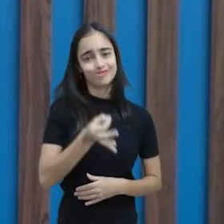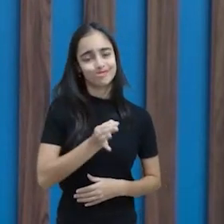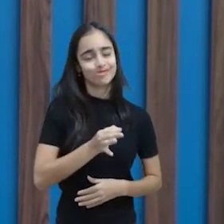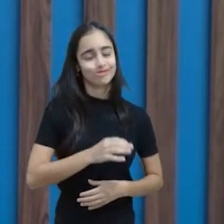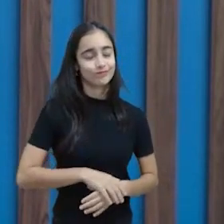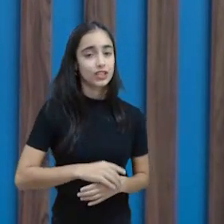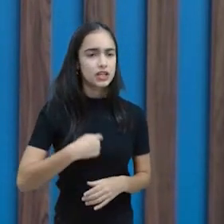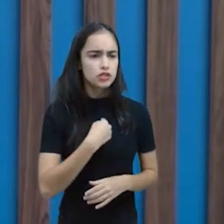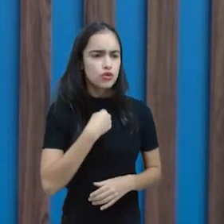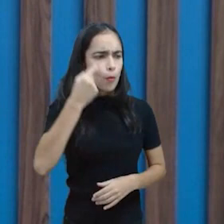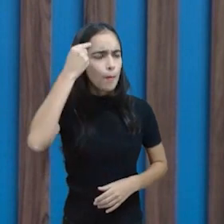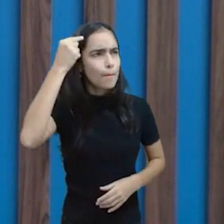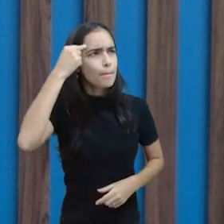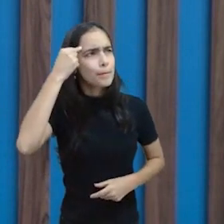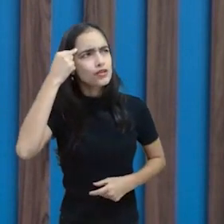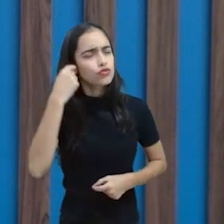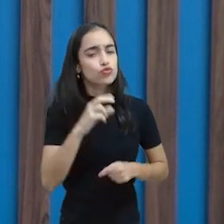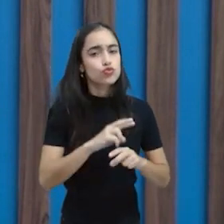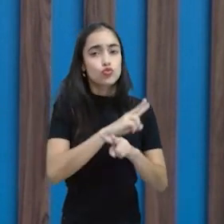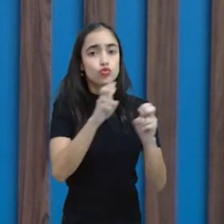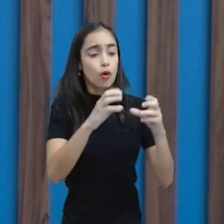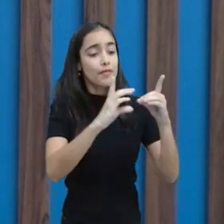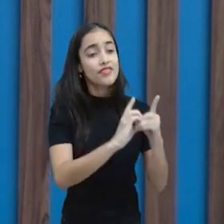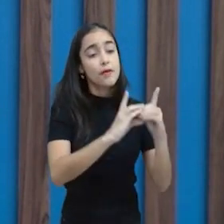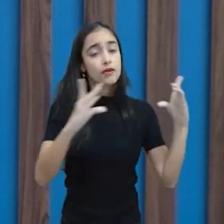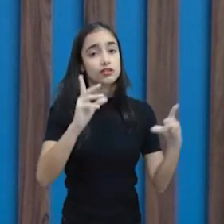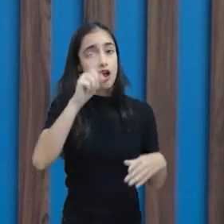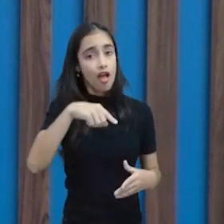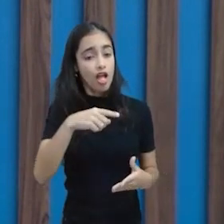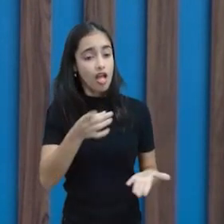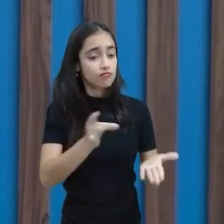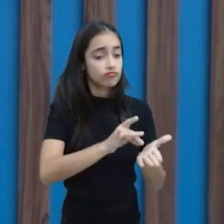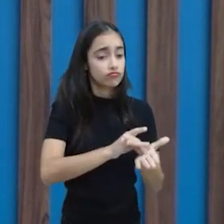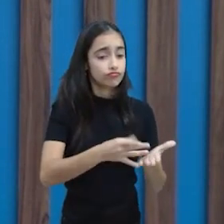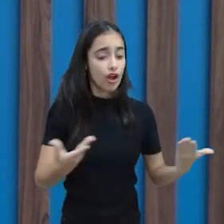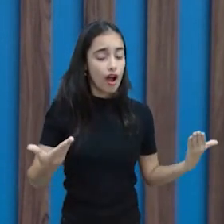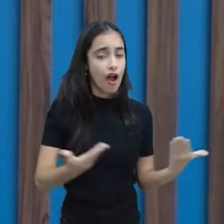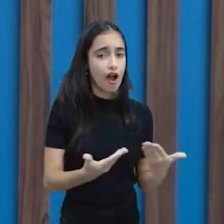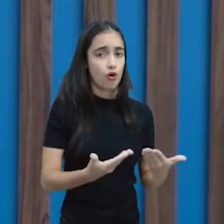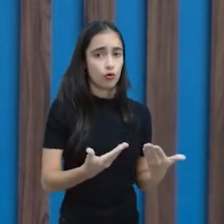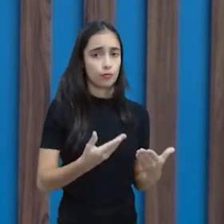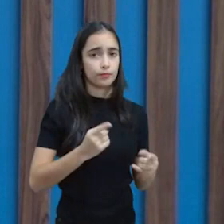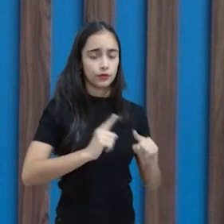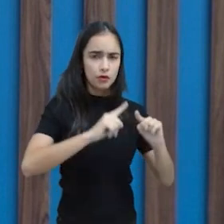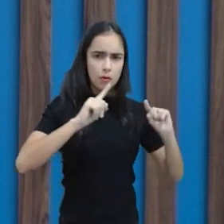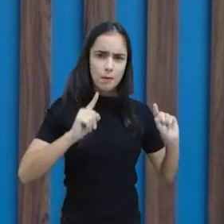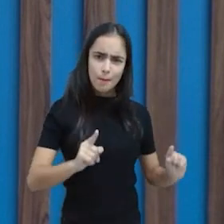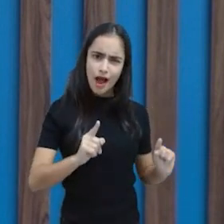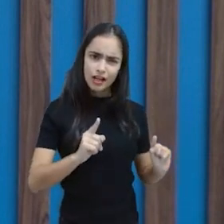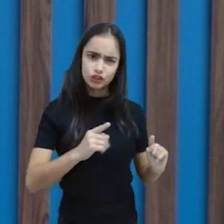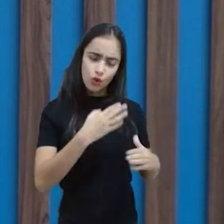fico pensando no seguinte, com relação à democracia, a democracia ela é bem recente no nosso país, né, pessoal? Mas